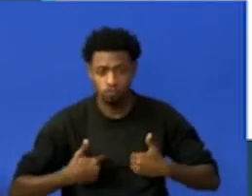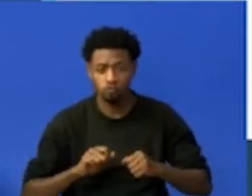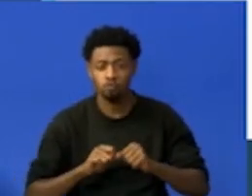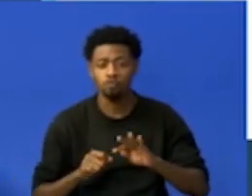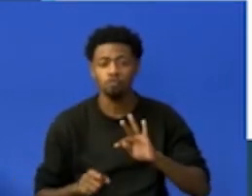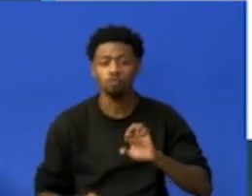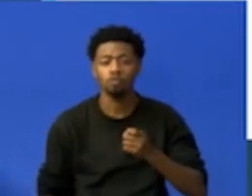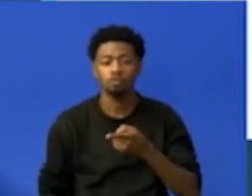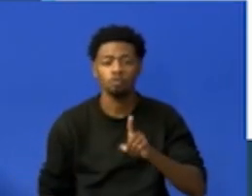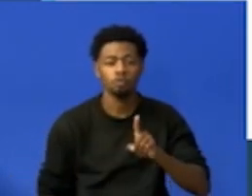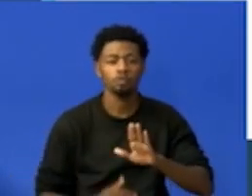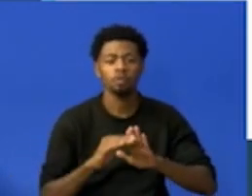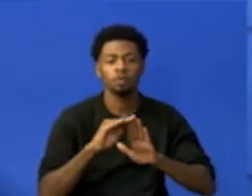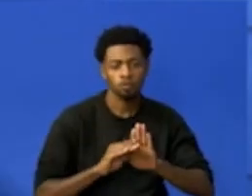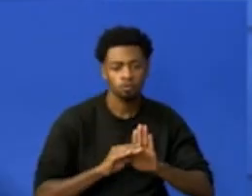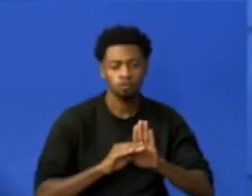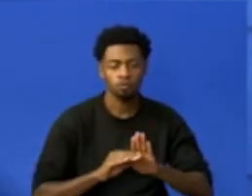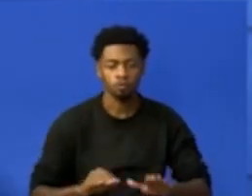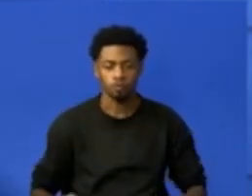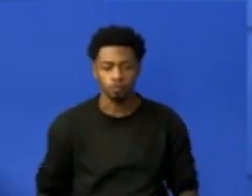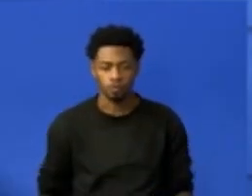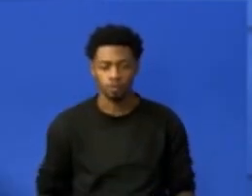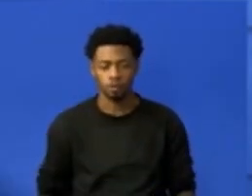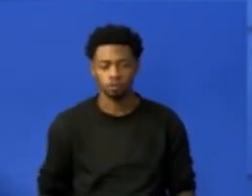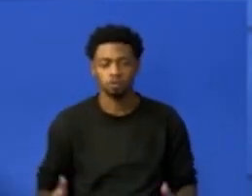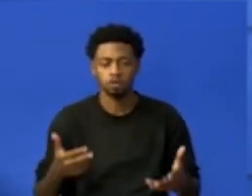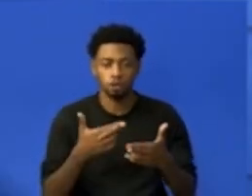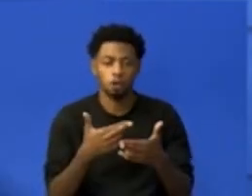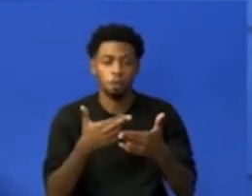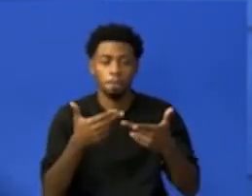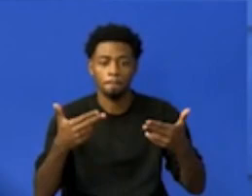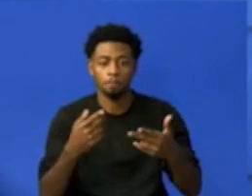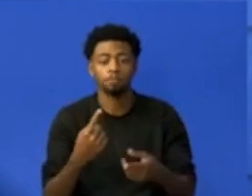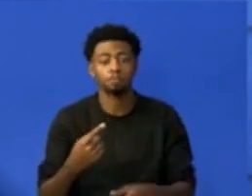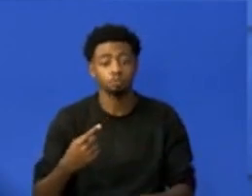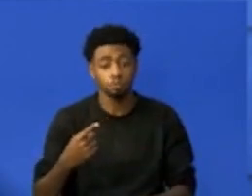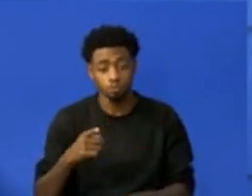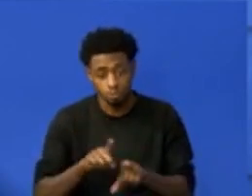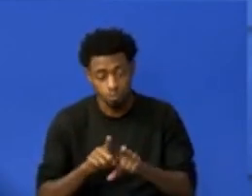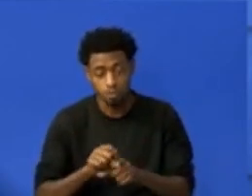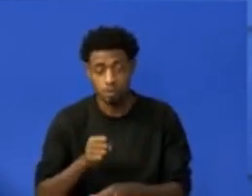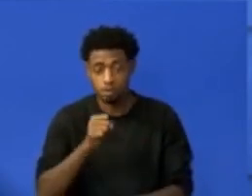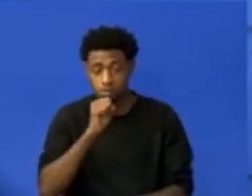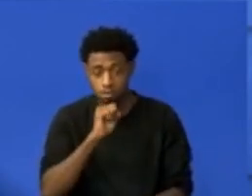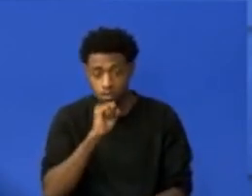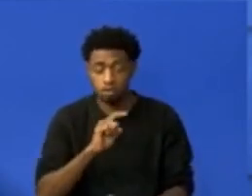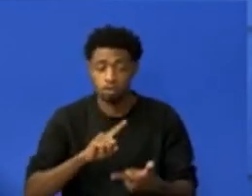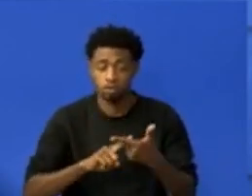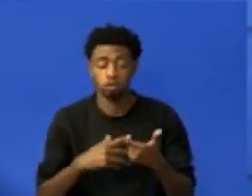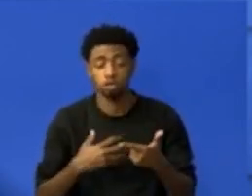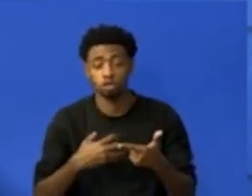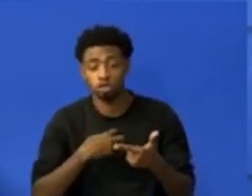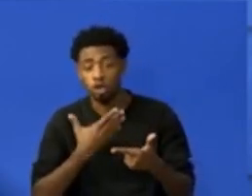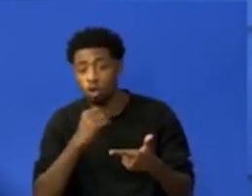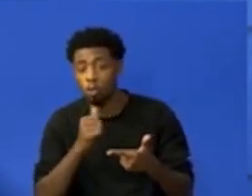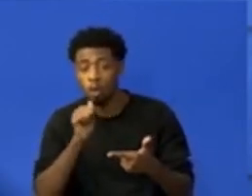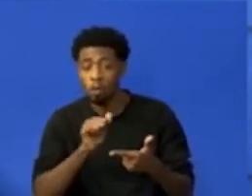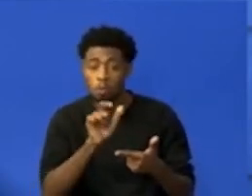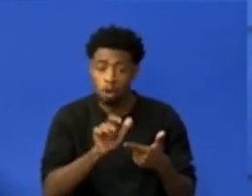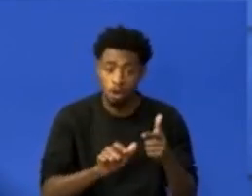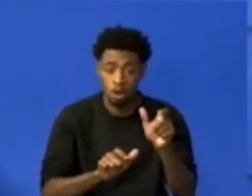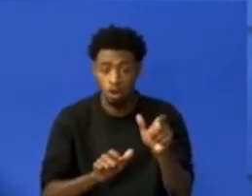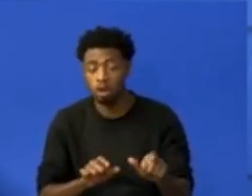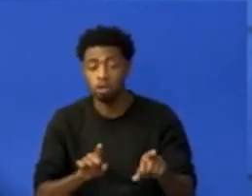tensões. É claro que existem vários graus e a idade, o gênero e mesmo a